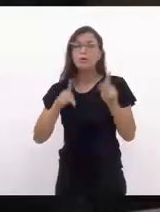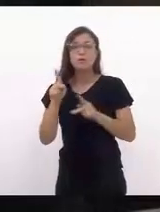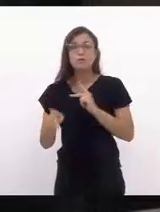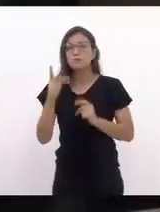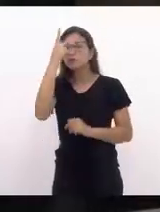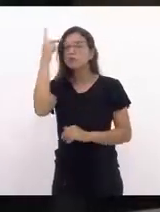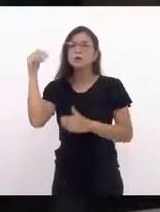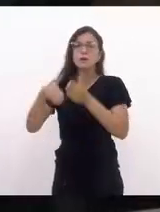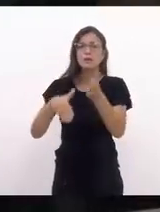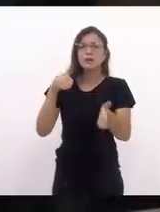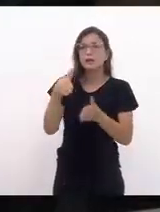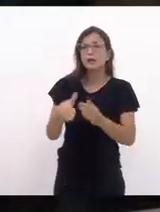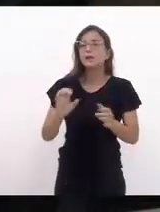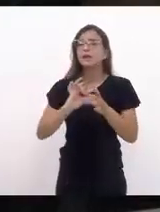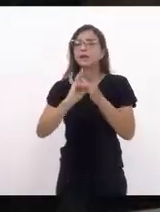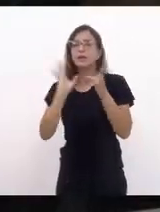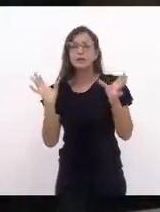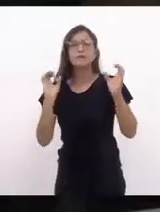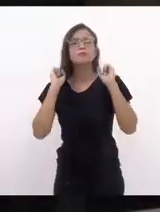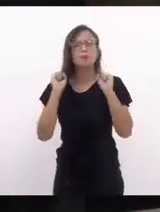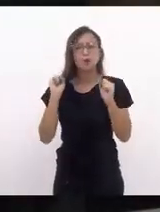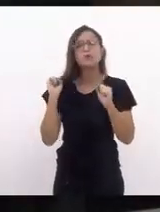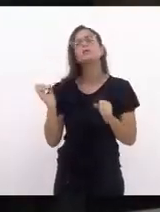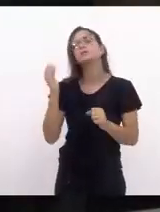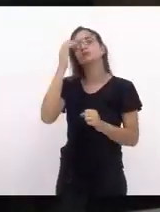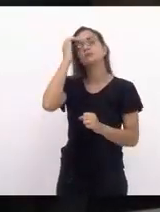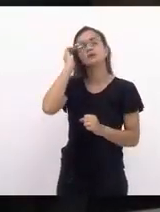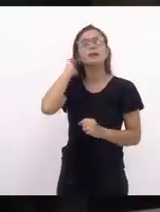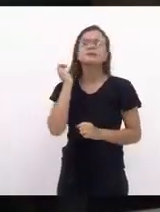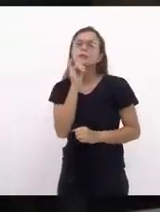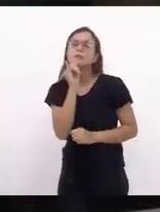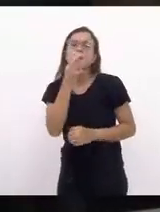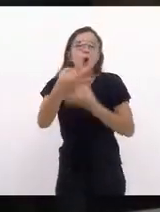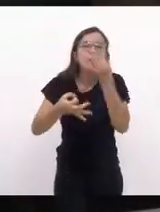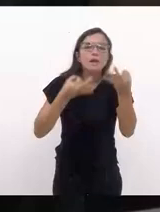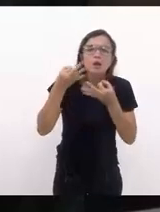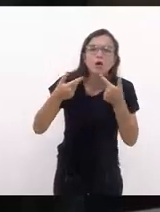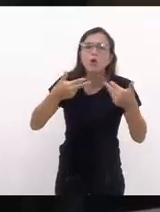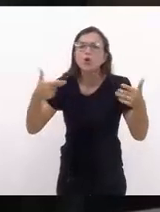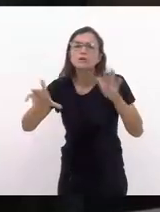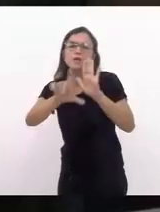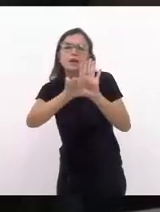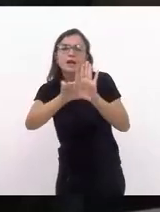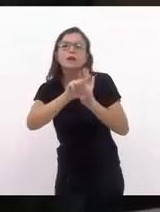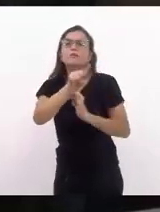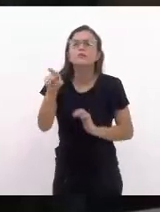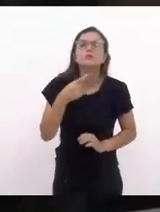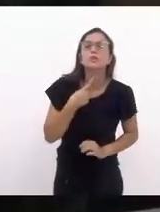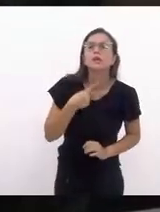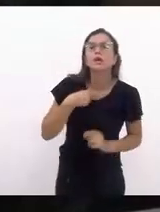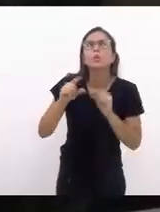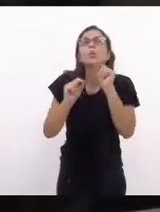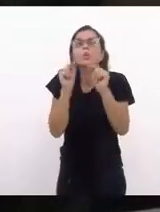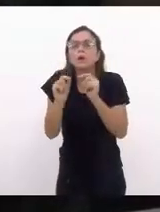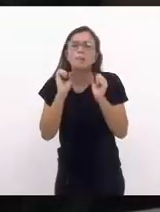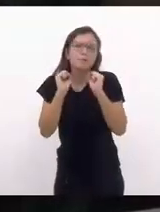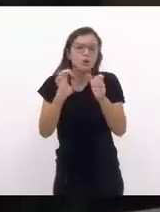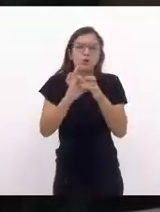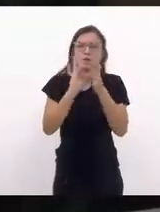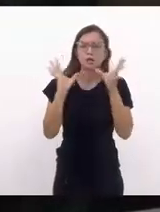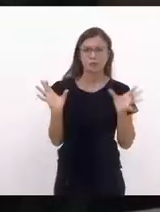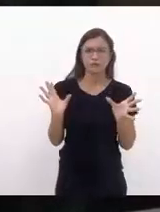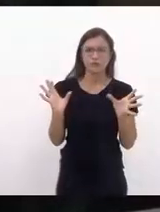Parlamento Vocês precisam fazer parte das leis aqui o que vocês pretendem o que vocês querem vocês tem que fazer parte e